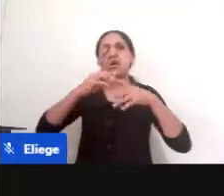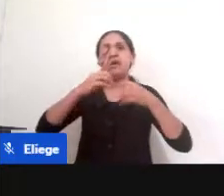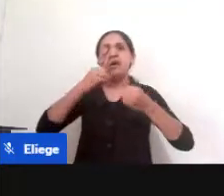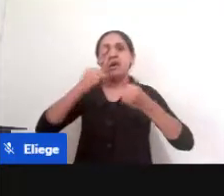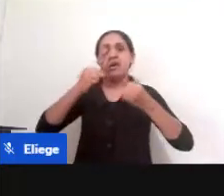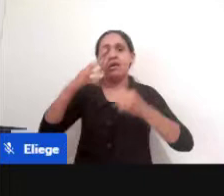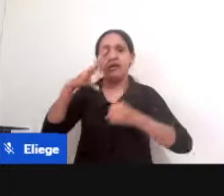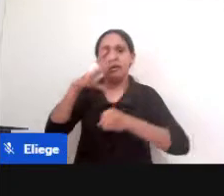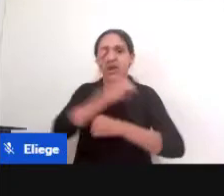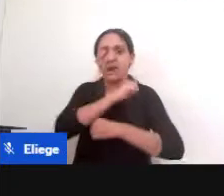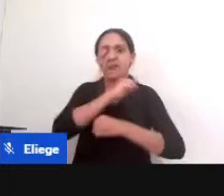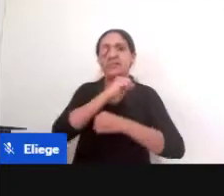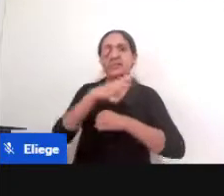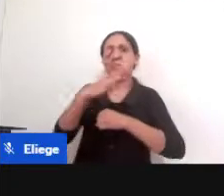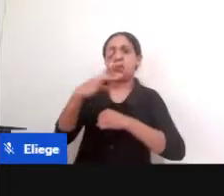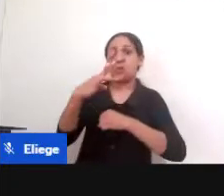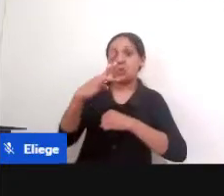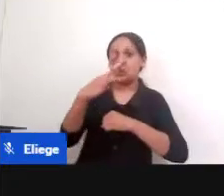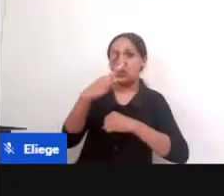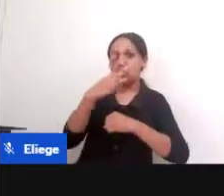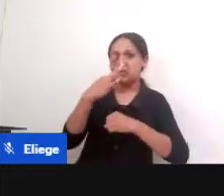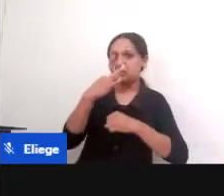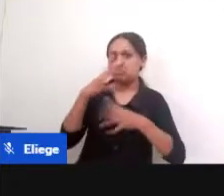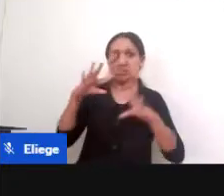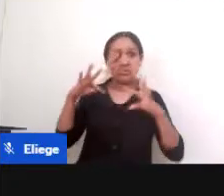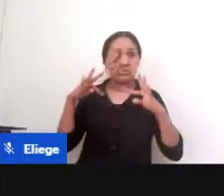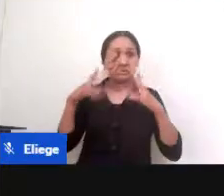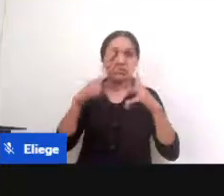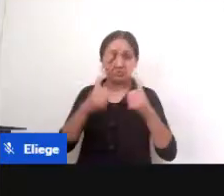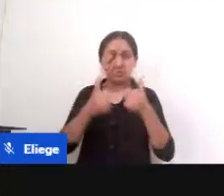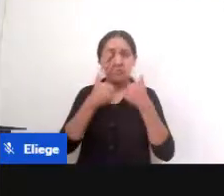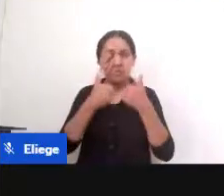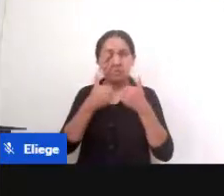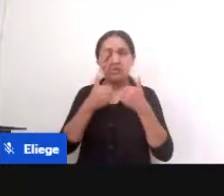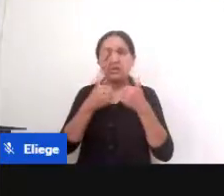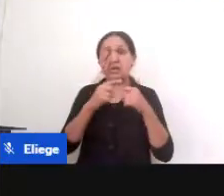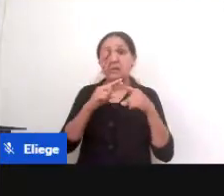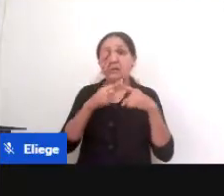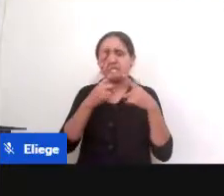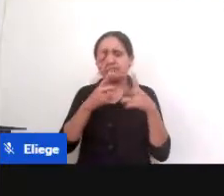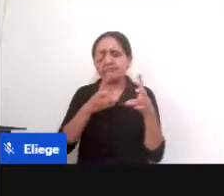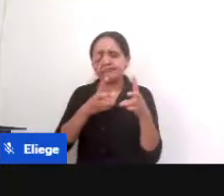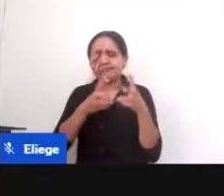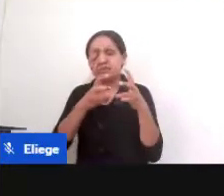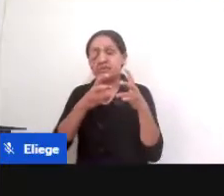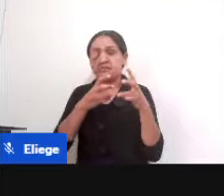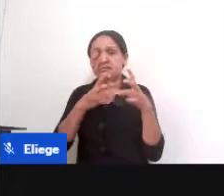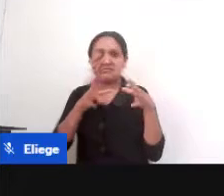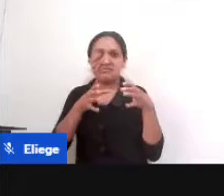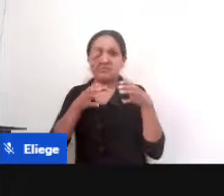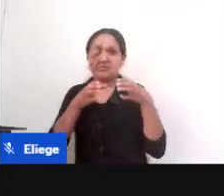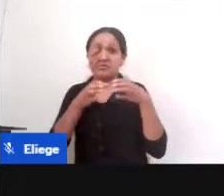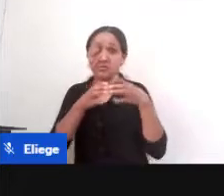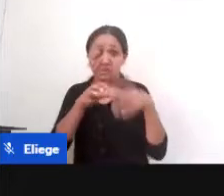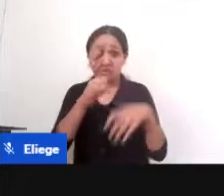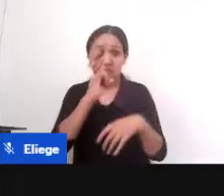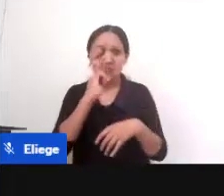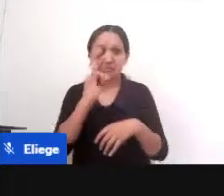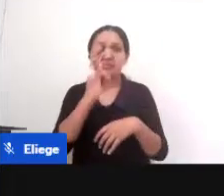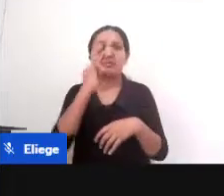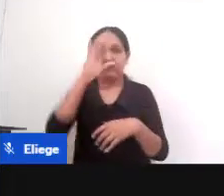conhecimentos do esporte. Olha, tudo bem. Porque eu percebi que no meu grupo isso é importante, essa aprendizagem. Então,